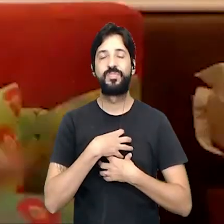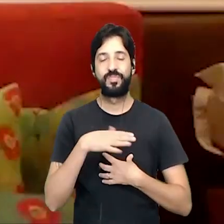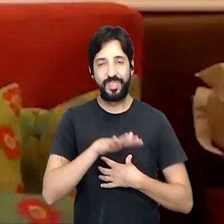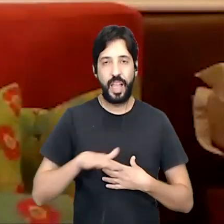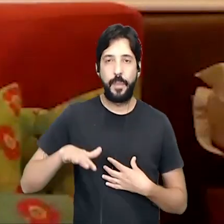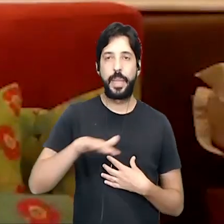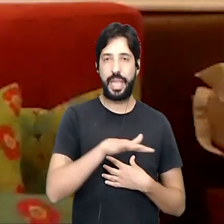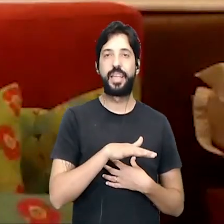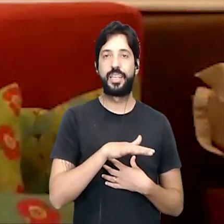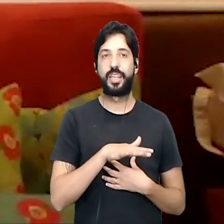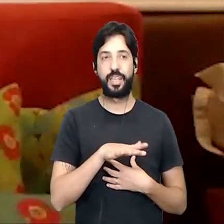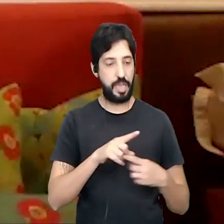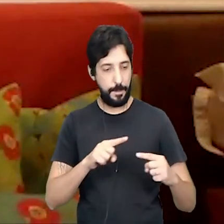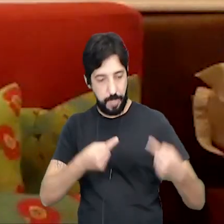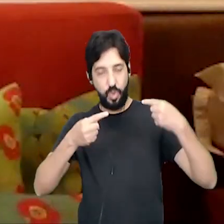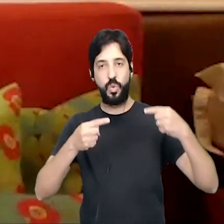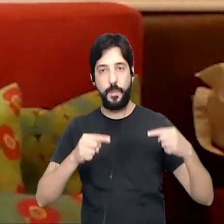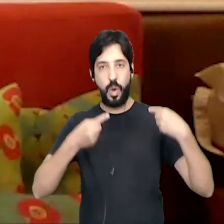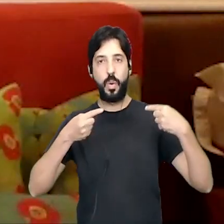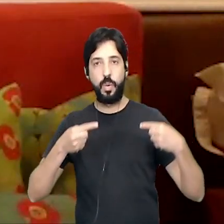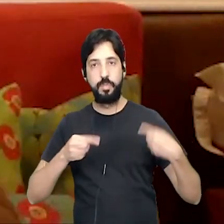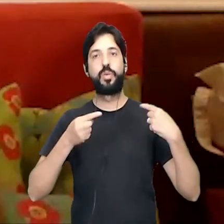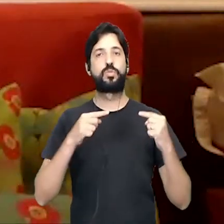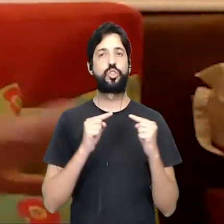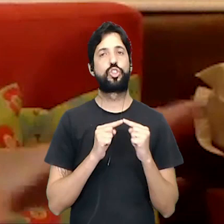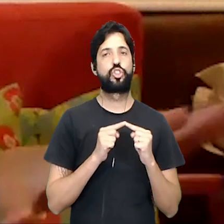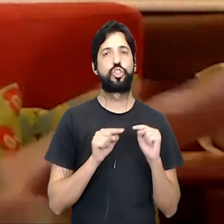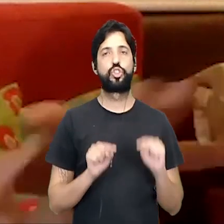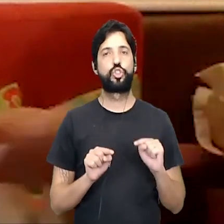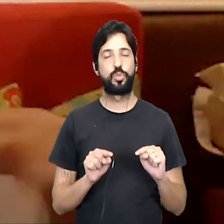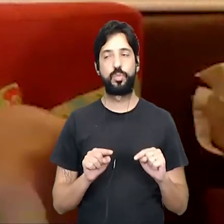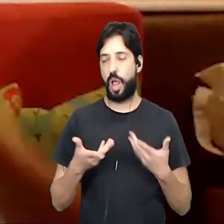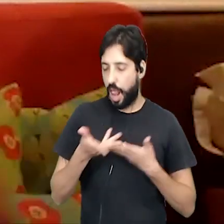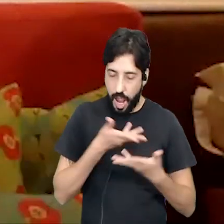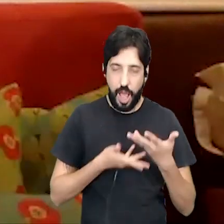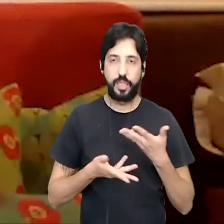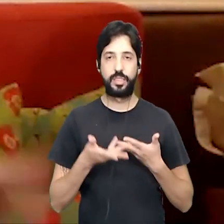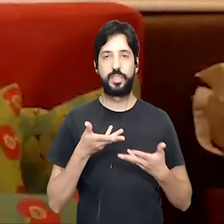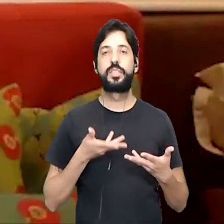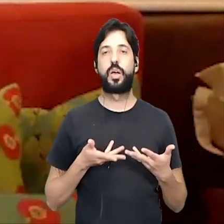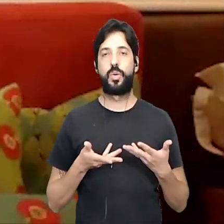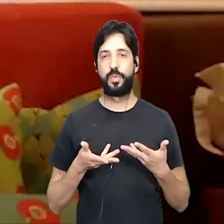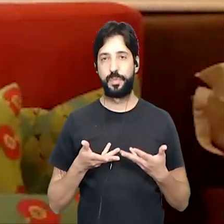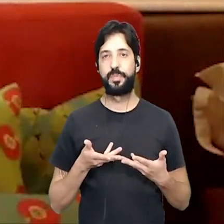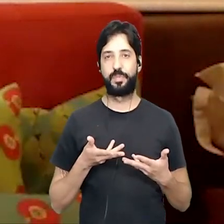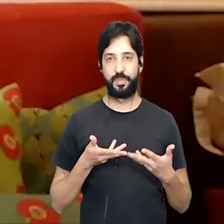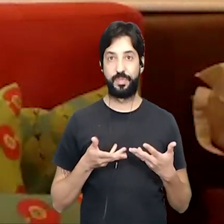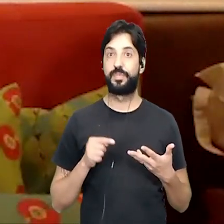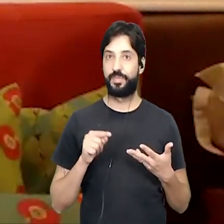trazer esse ambiente todo, né? E provocar esse tipo